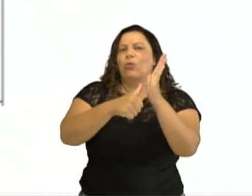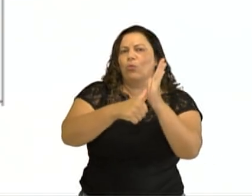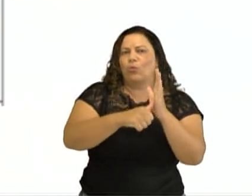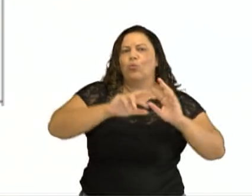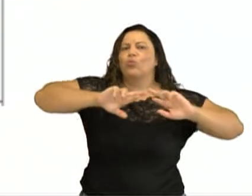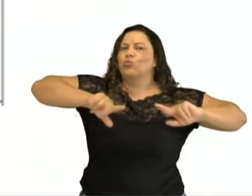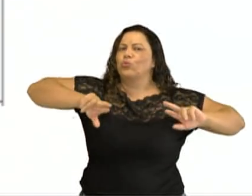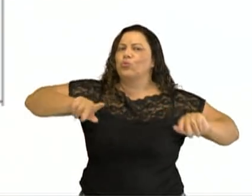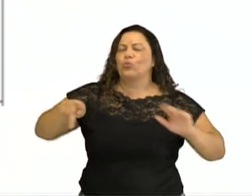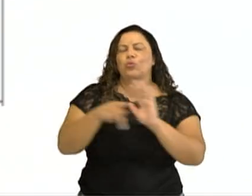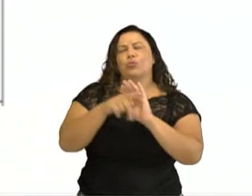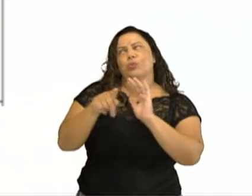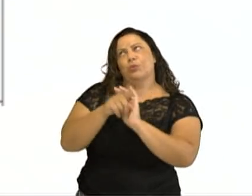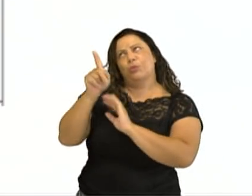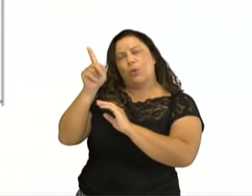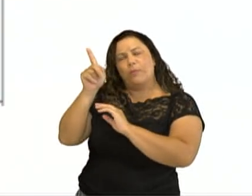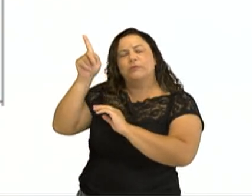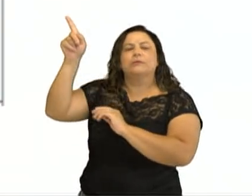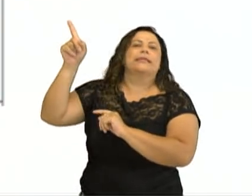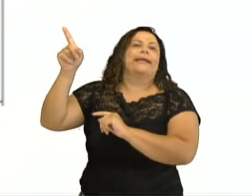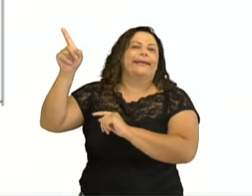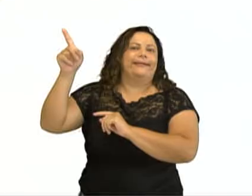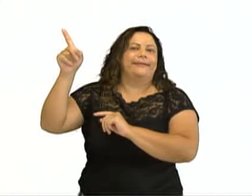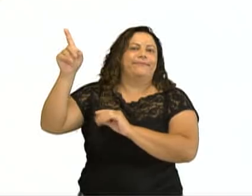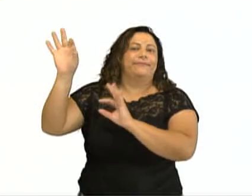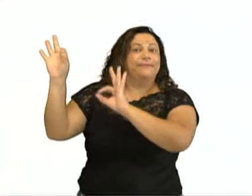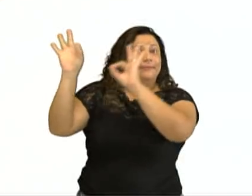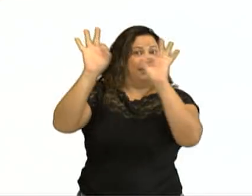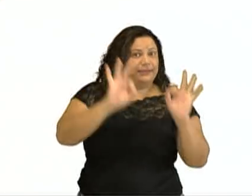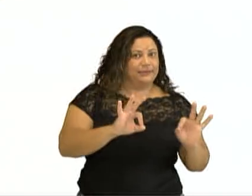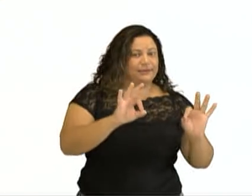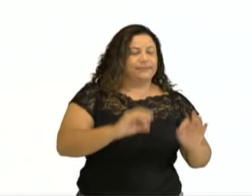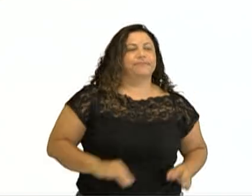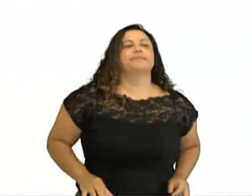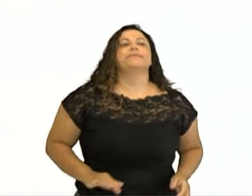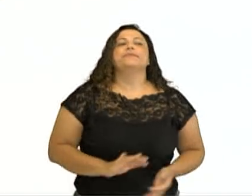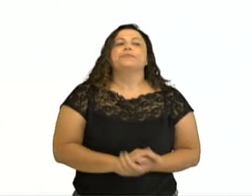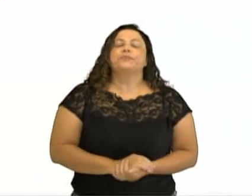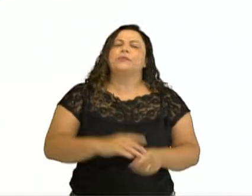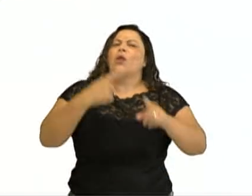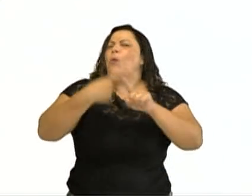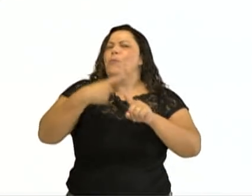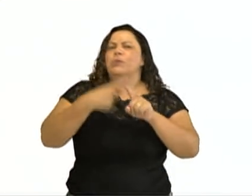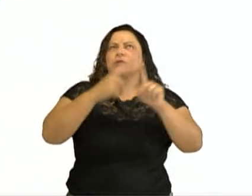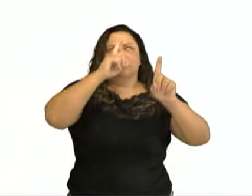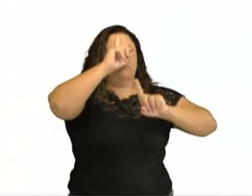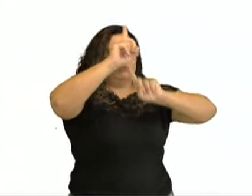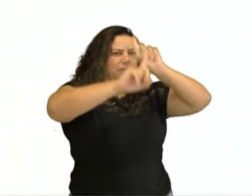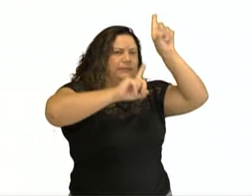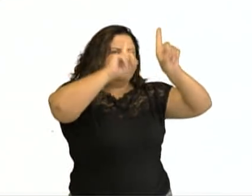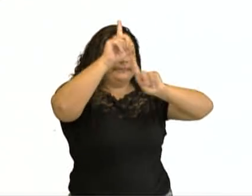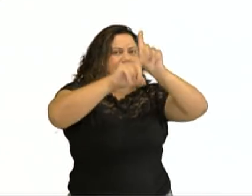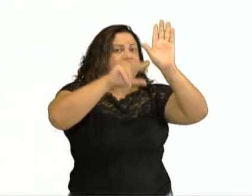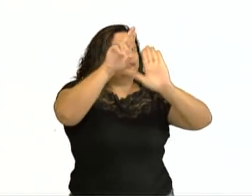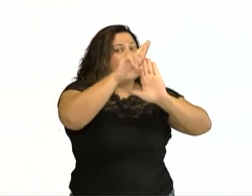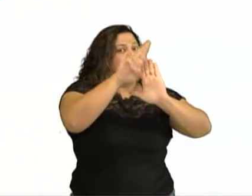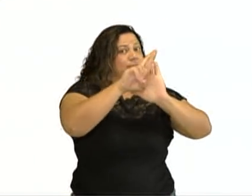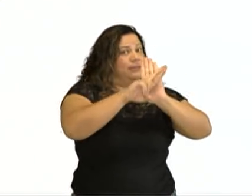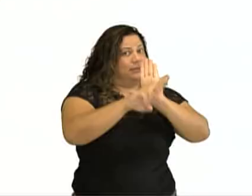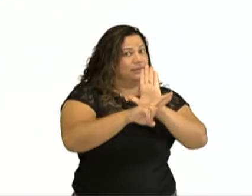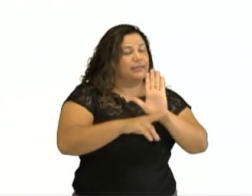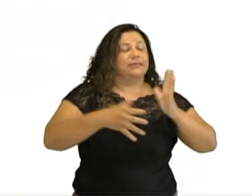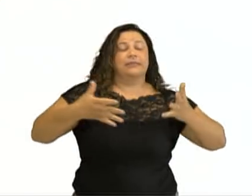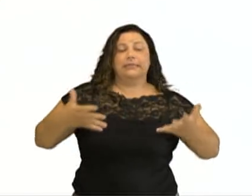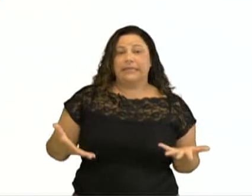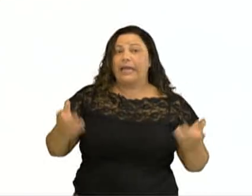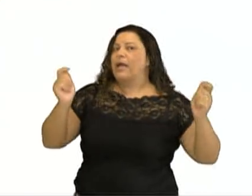assim que nós podemos escrever esse nome? Fica de olho agora. Por que a gente tem que criar, então, essas regras?